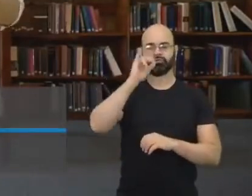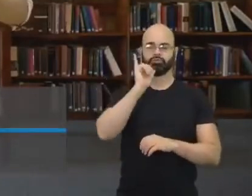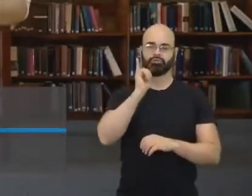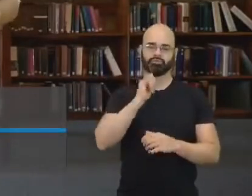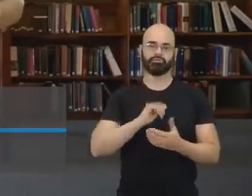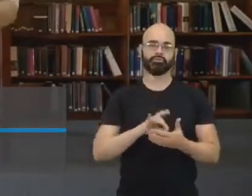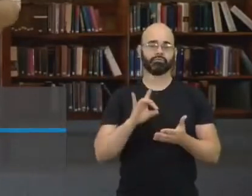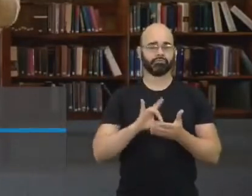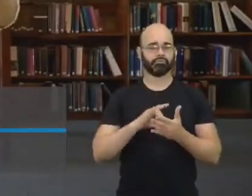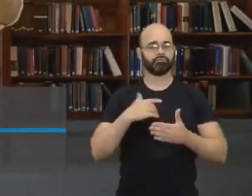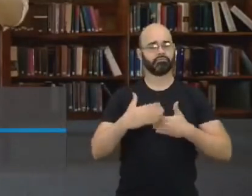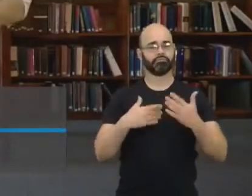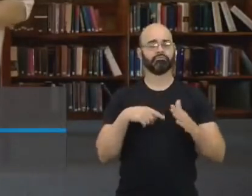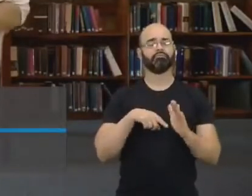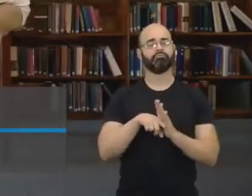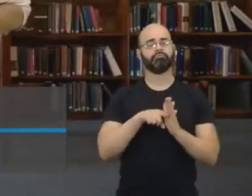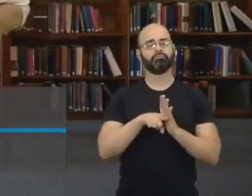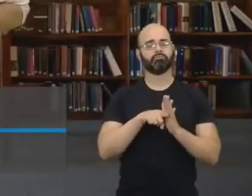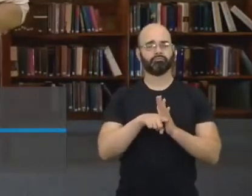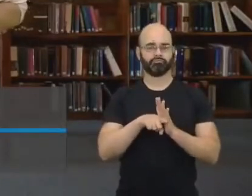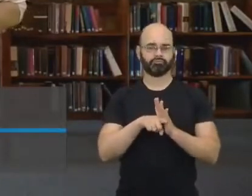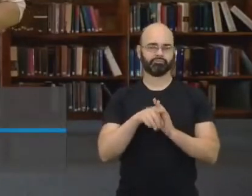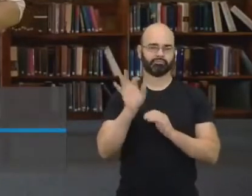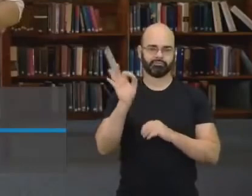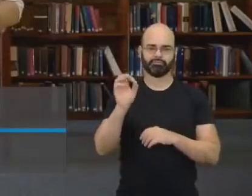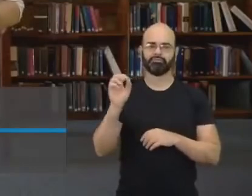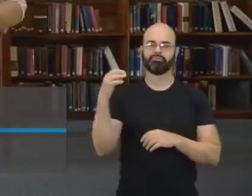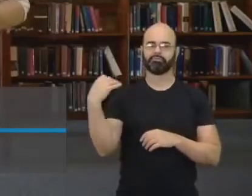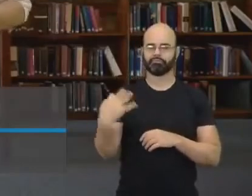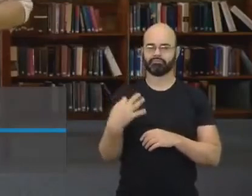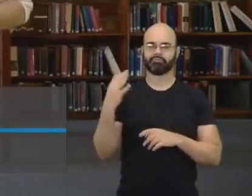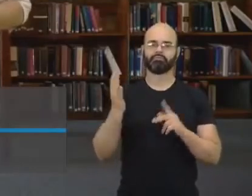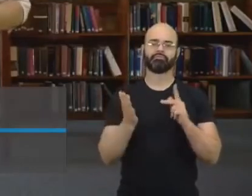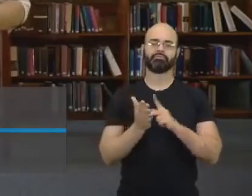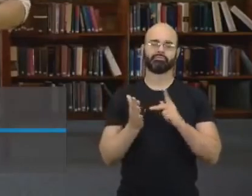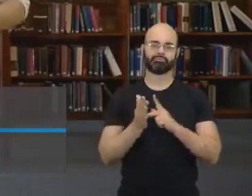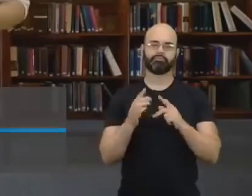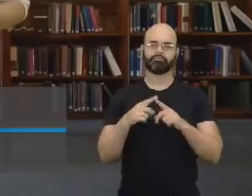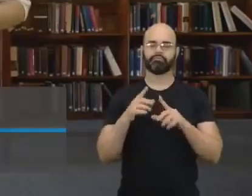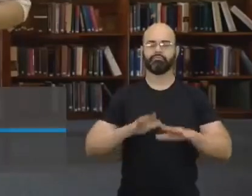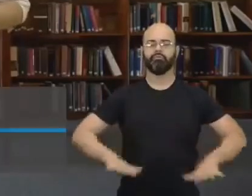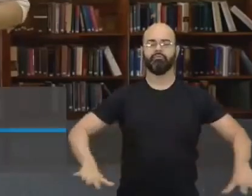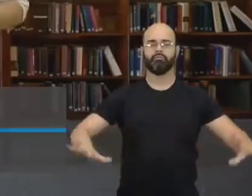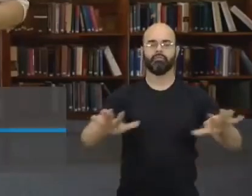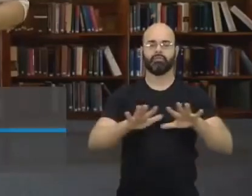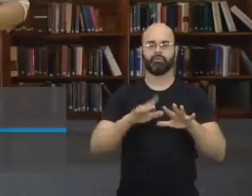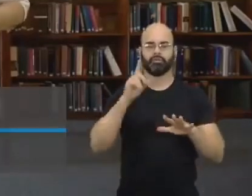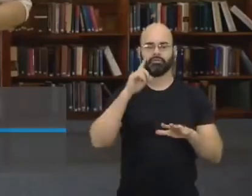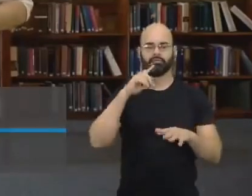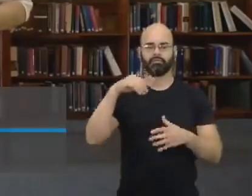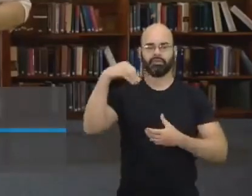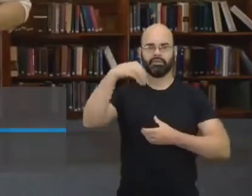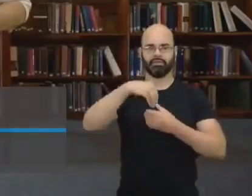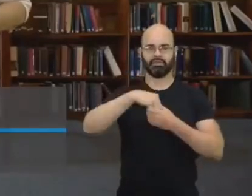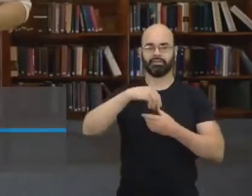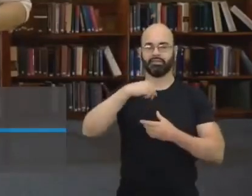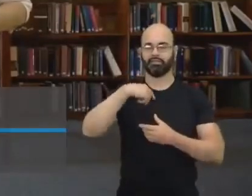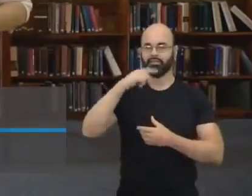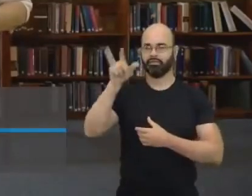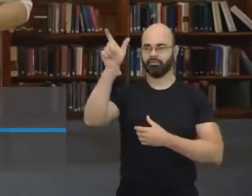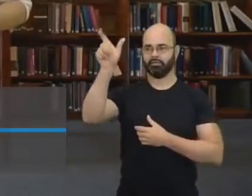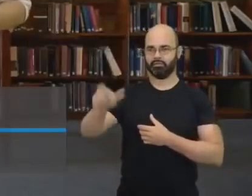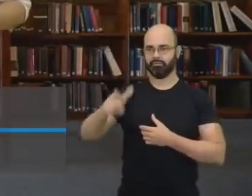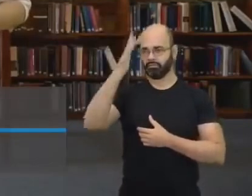deve partir de um processo de pesquisa, não é verdade, professor? Sim, perfeito, porque você tem que ambientar a sua história dentro do universo. E para que